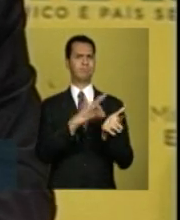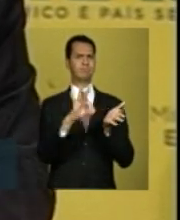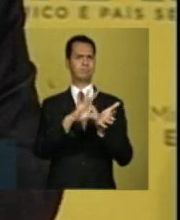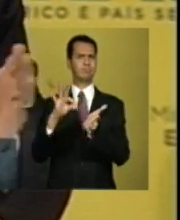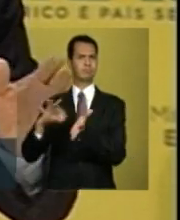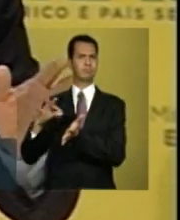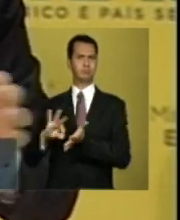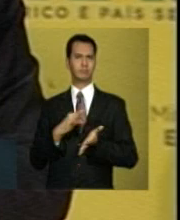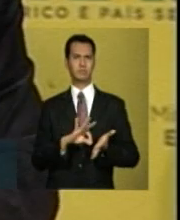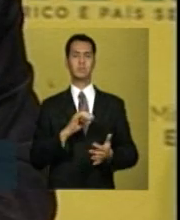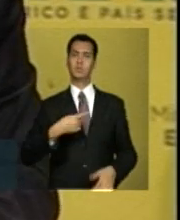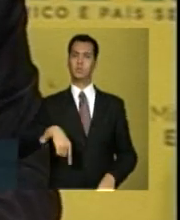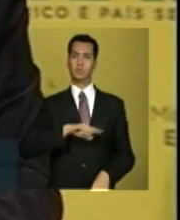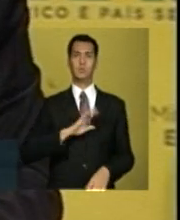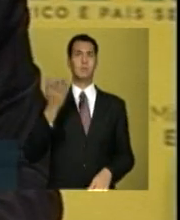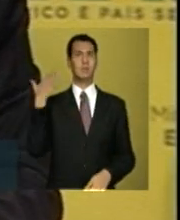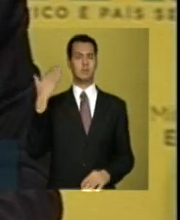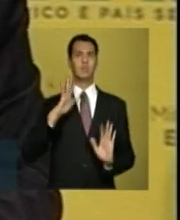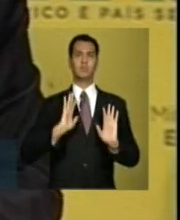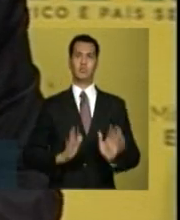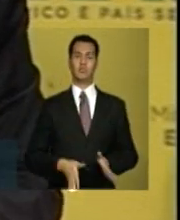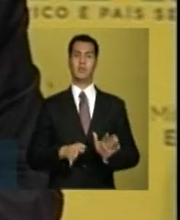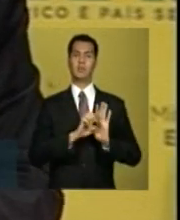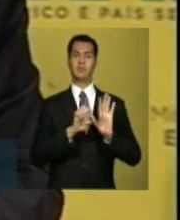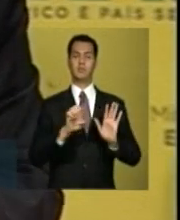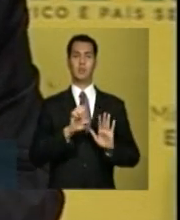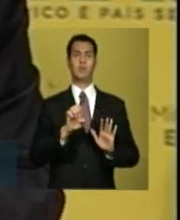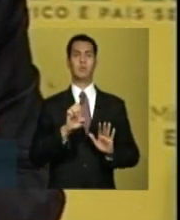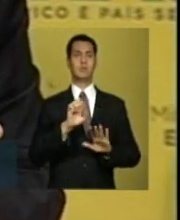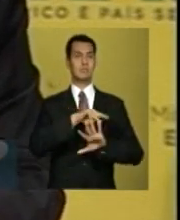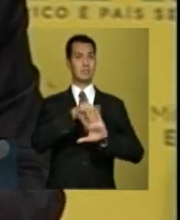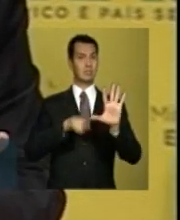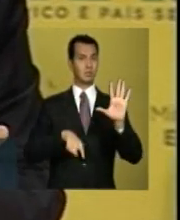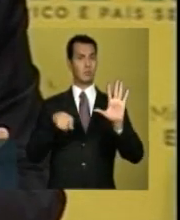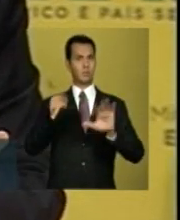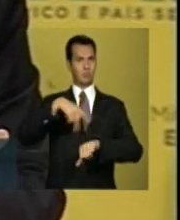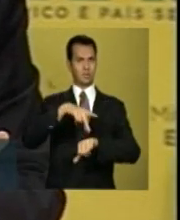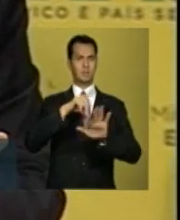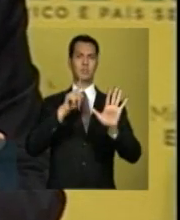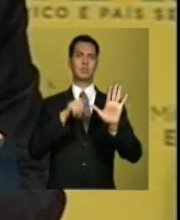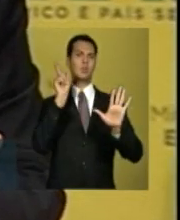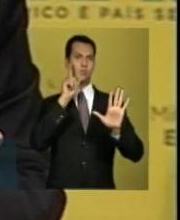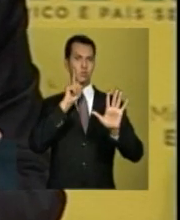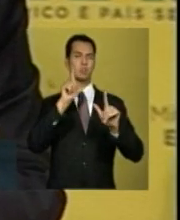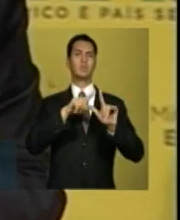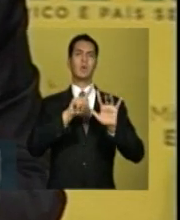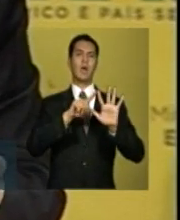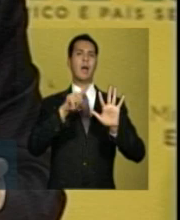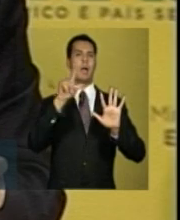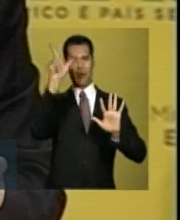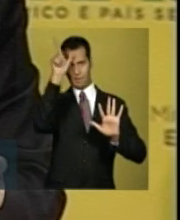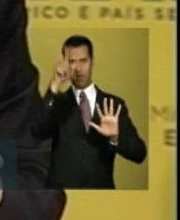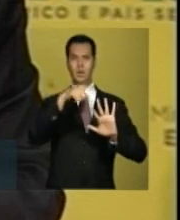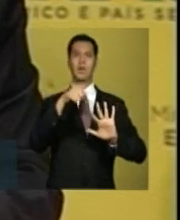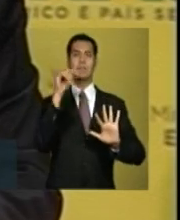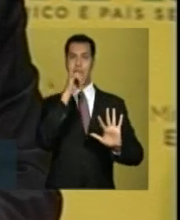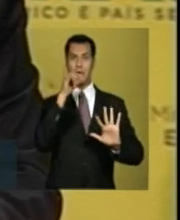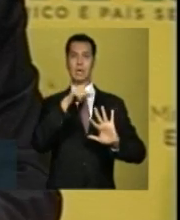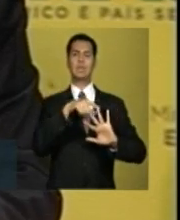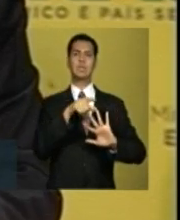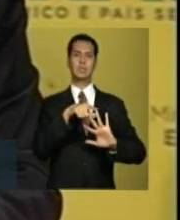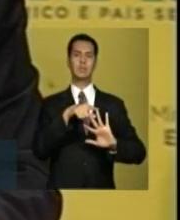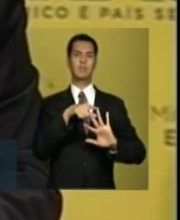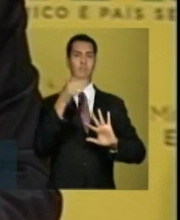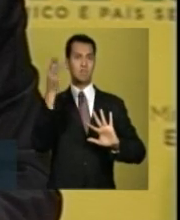já tínhamos feito um primeiro edital para cinco países Estados Unidos Alemanha Itália França e Reino Unido